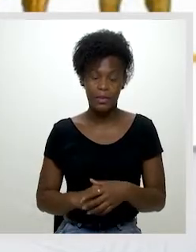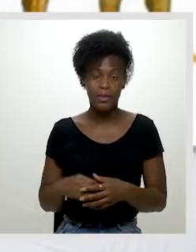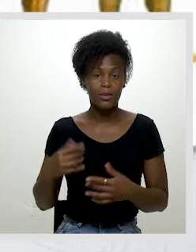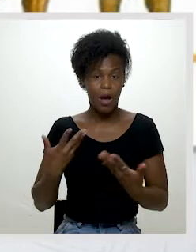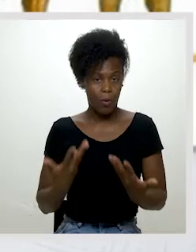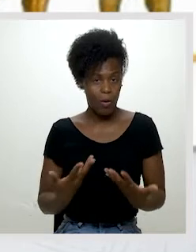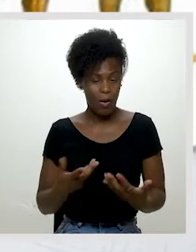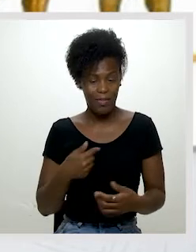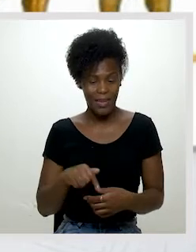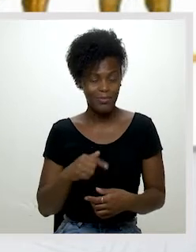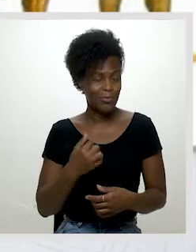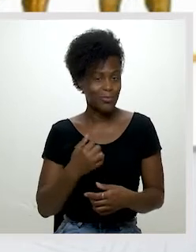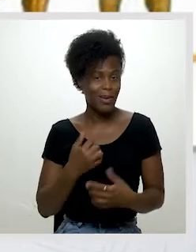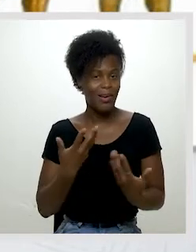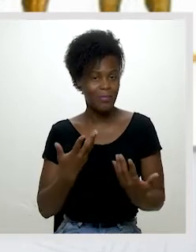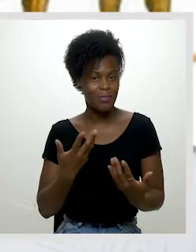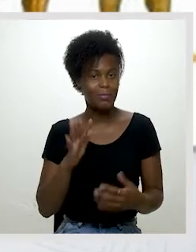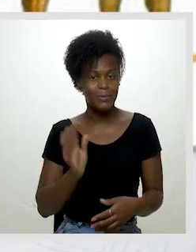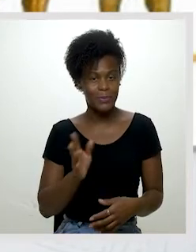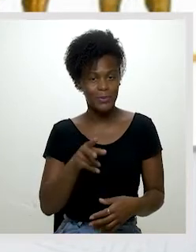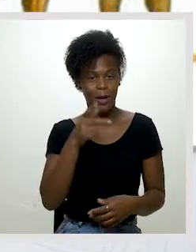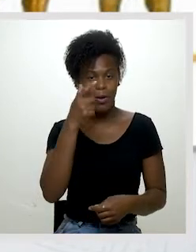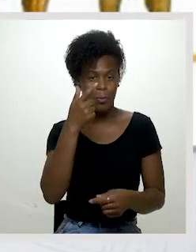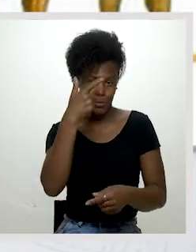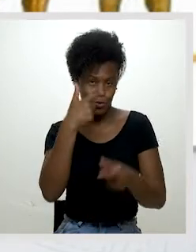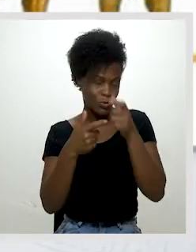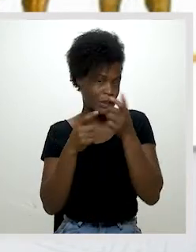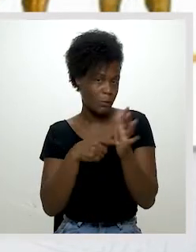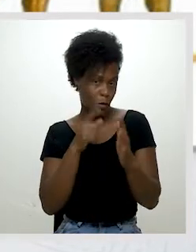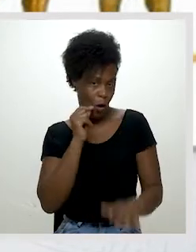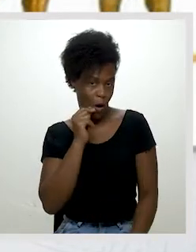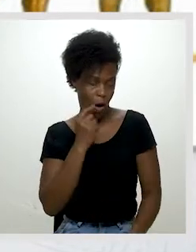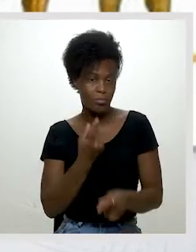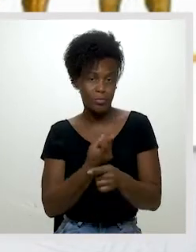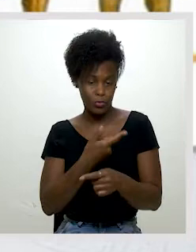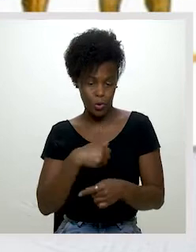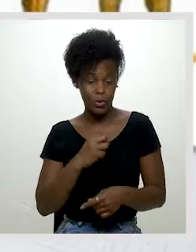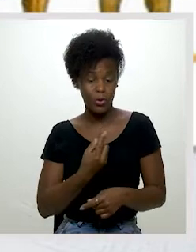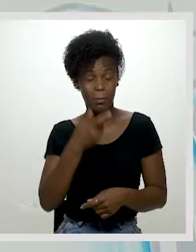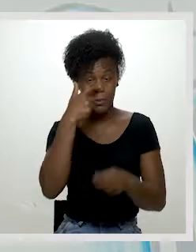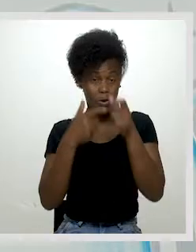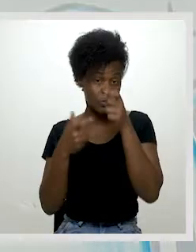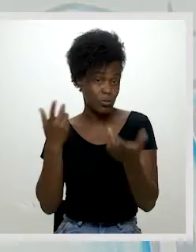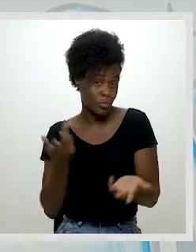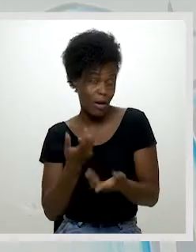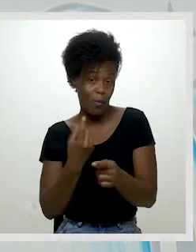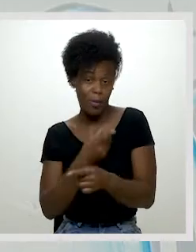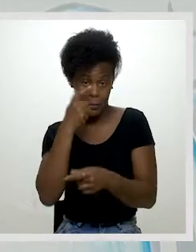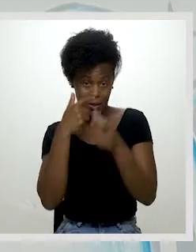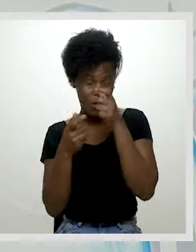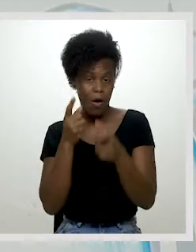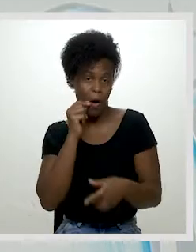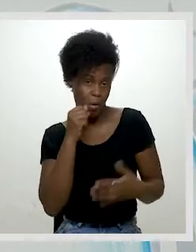Temos aqui, não é? Eu não deixaria de colocar os seres humanos nesta aula. Nós somos seres humanos, vocês, alunos, são